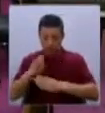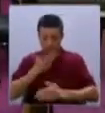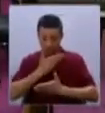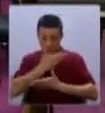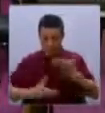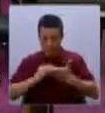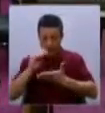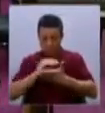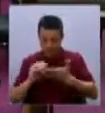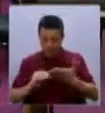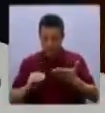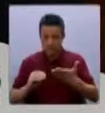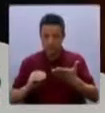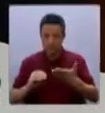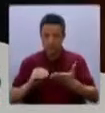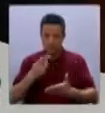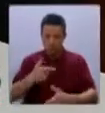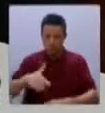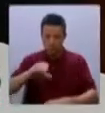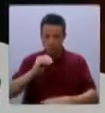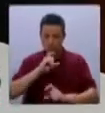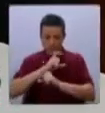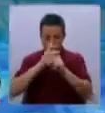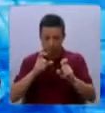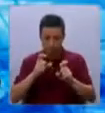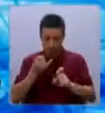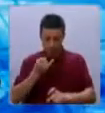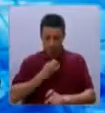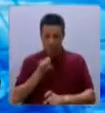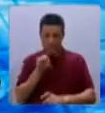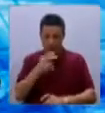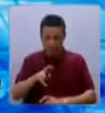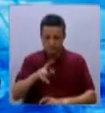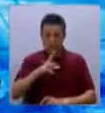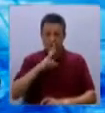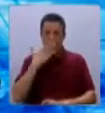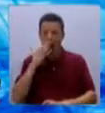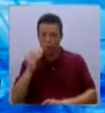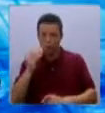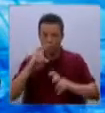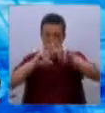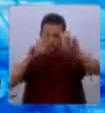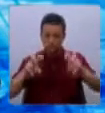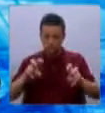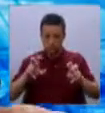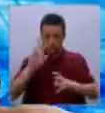Administrativos disse a Nuno Crato que pode divulgar o relatório com a identificação dos ex-alunos a quem os diplomas foram anulados.